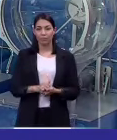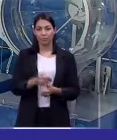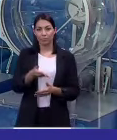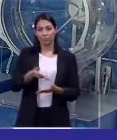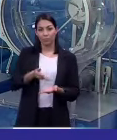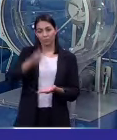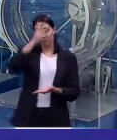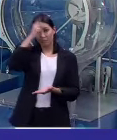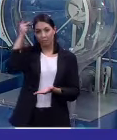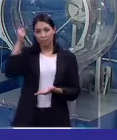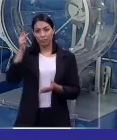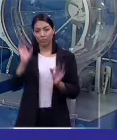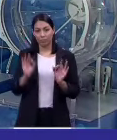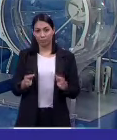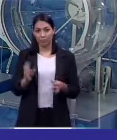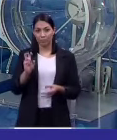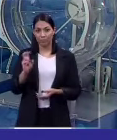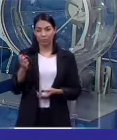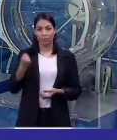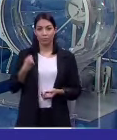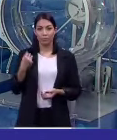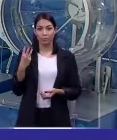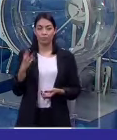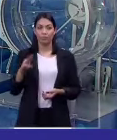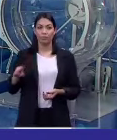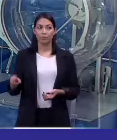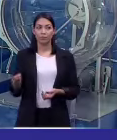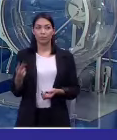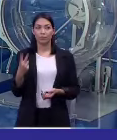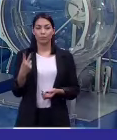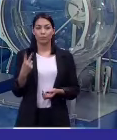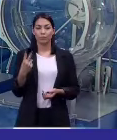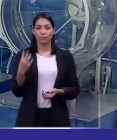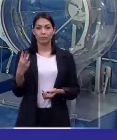distribuído entre os acertadores dos cinco números é de